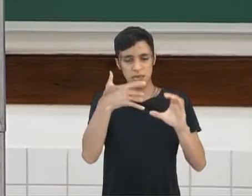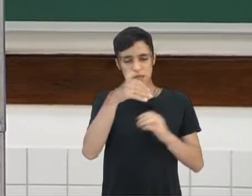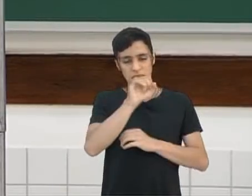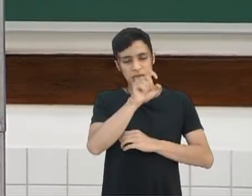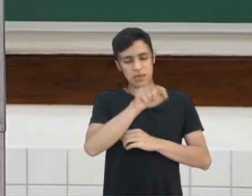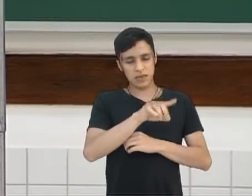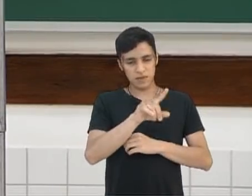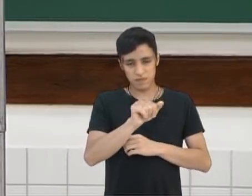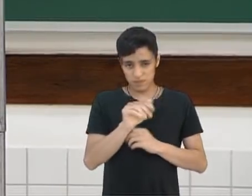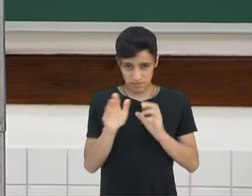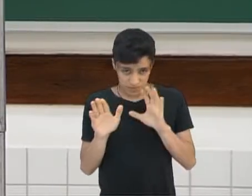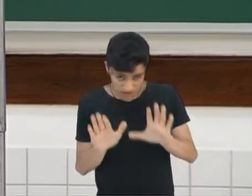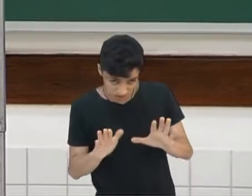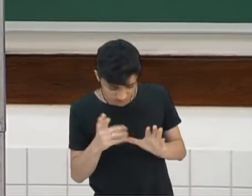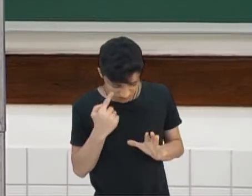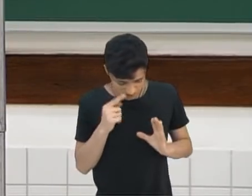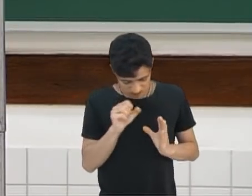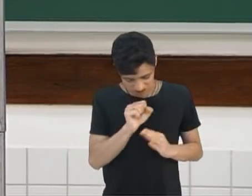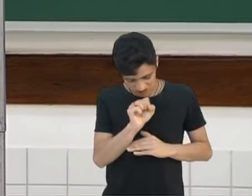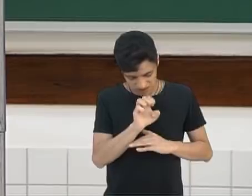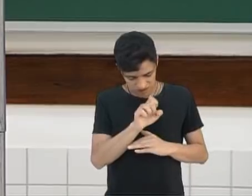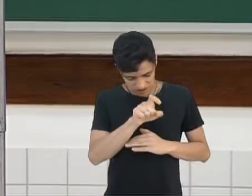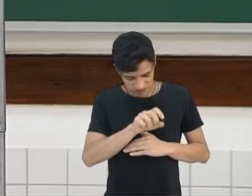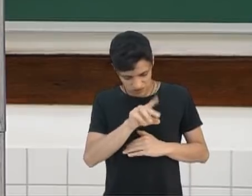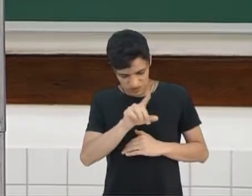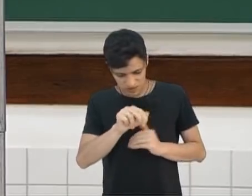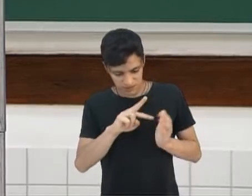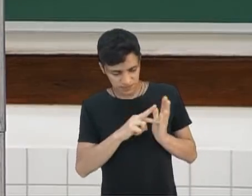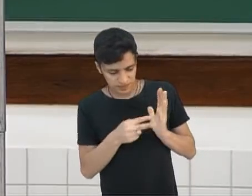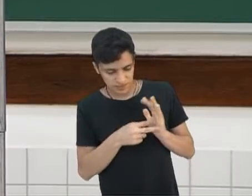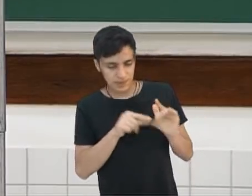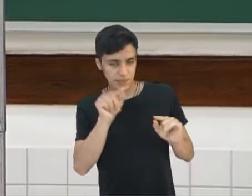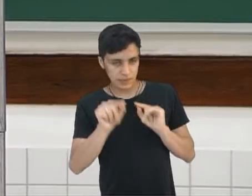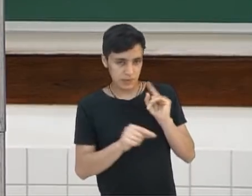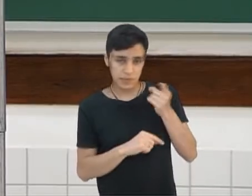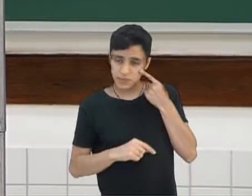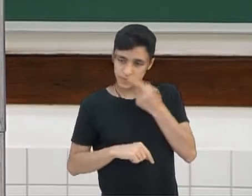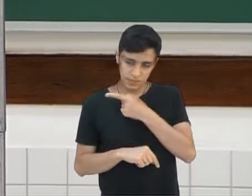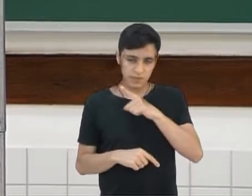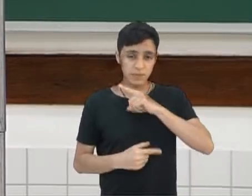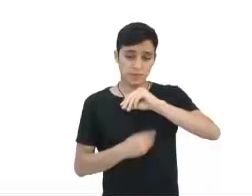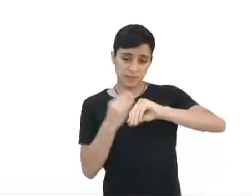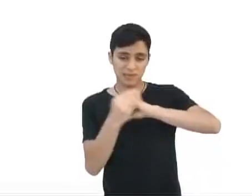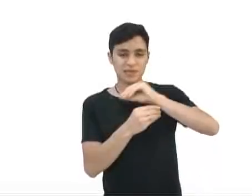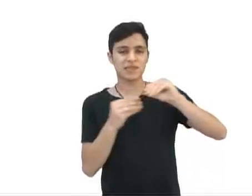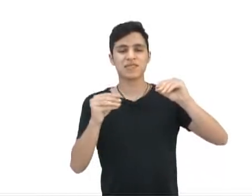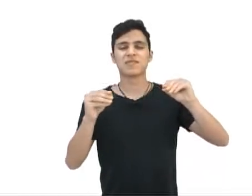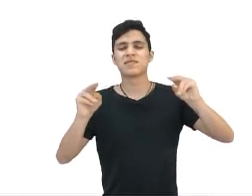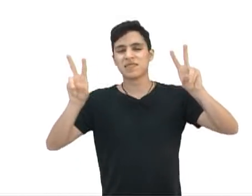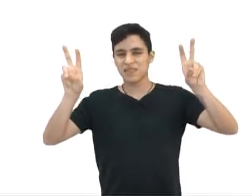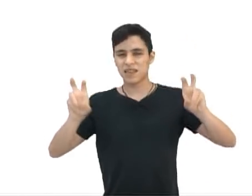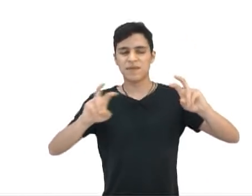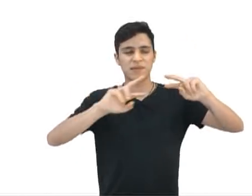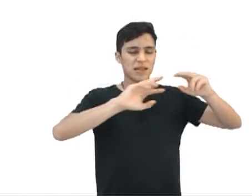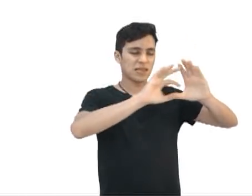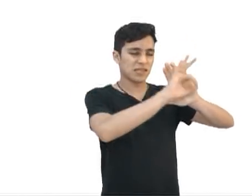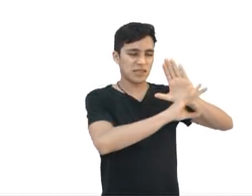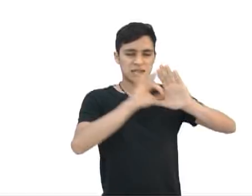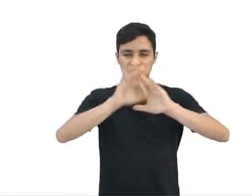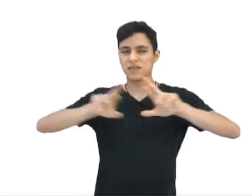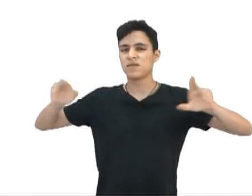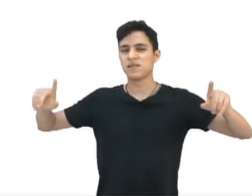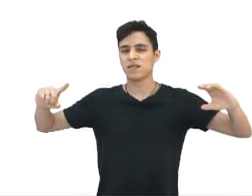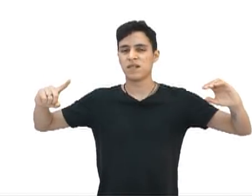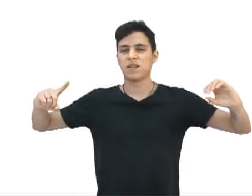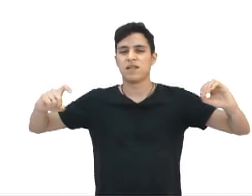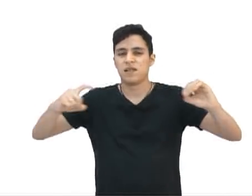reprodução como sexuada. O que caracteriza ela como sexuada é o seguinte: envolver gametas, células